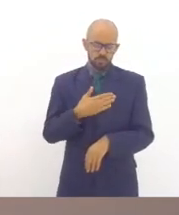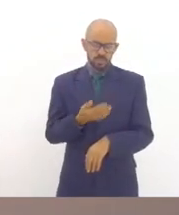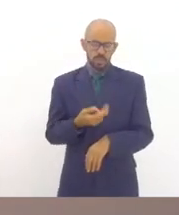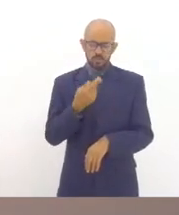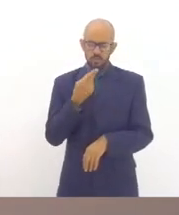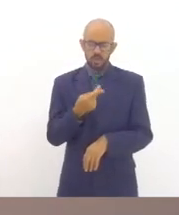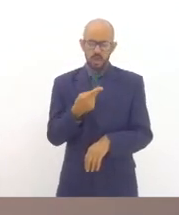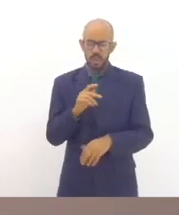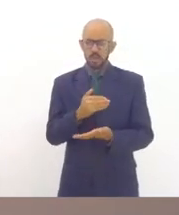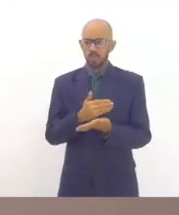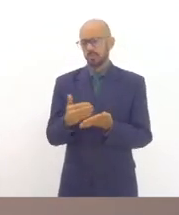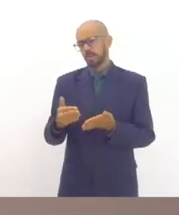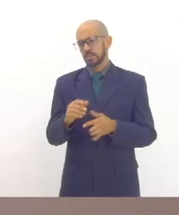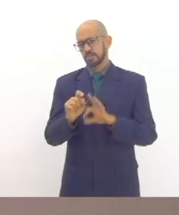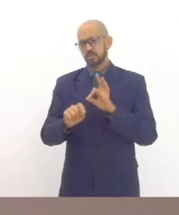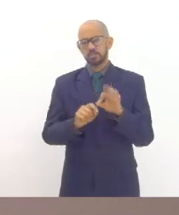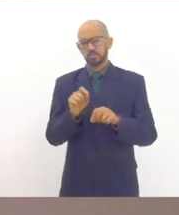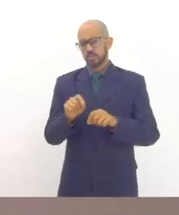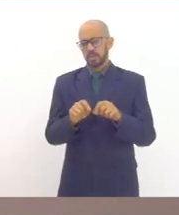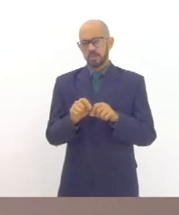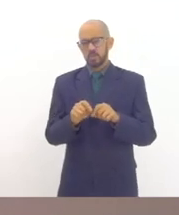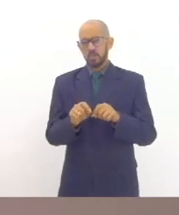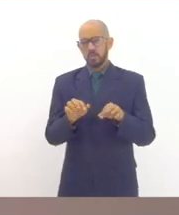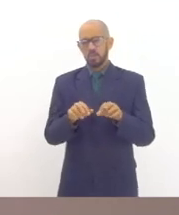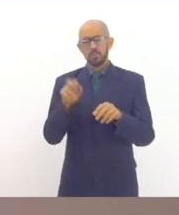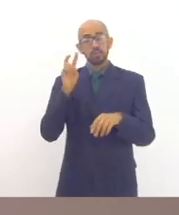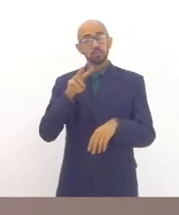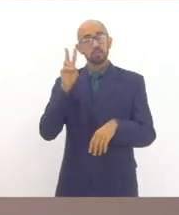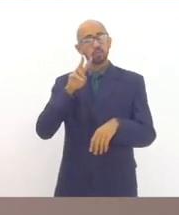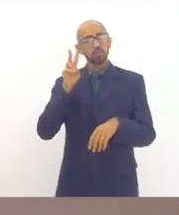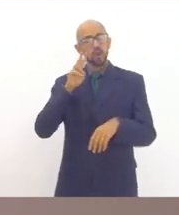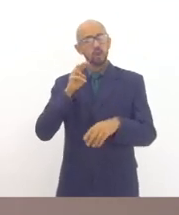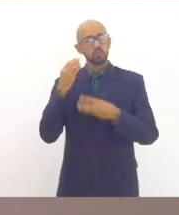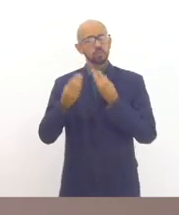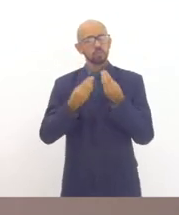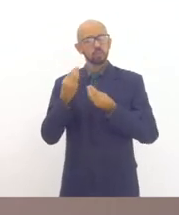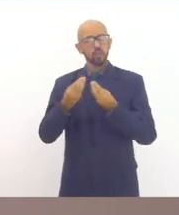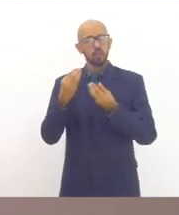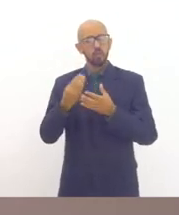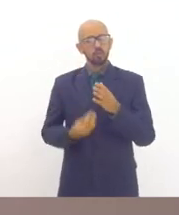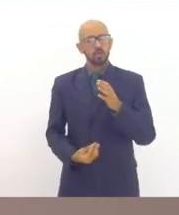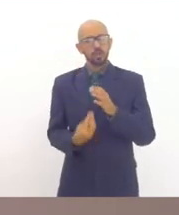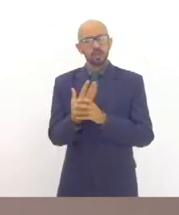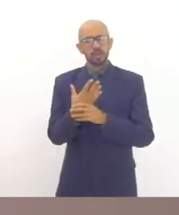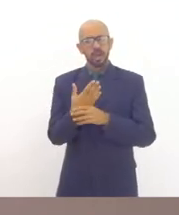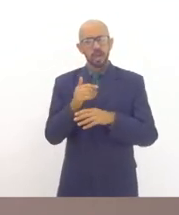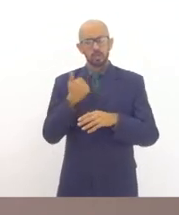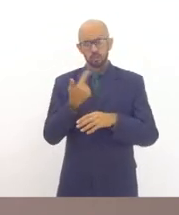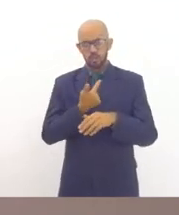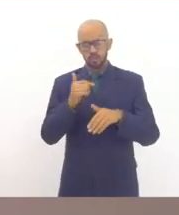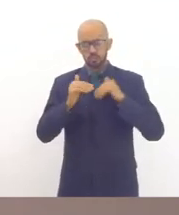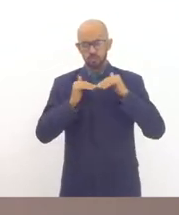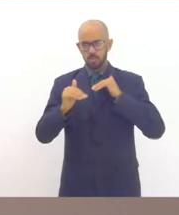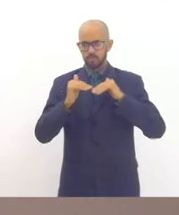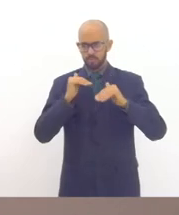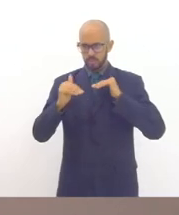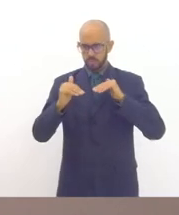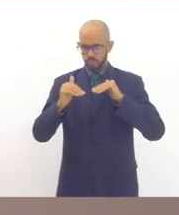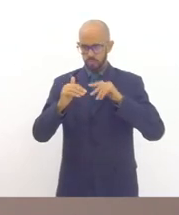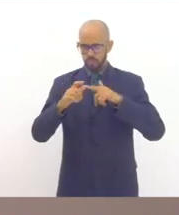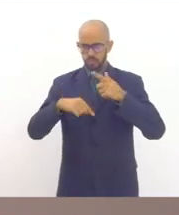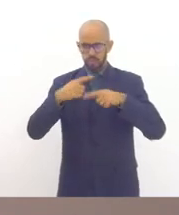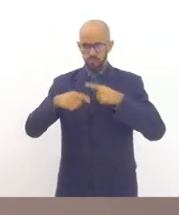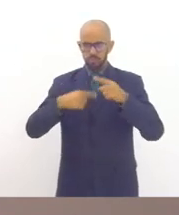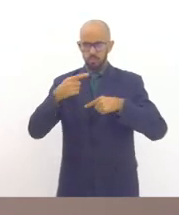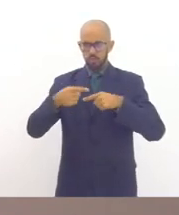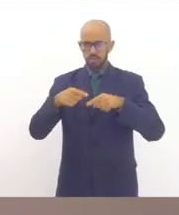O primeiro, eu vou fazer um breve histórico de como o nosso movimento nasceu, que nos trouxe até aqui. Né? Depois,